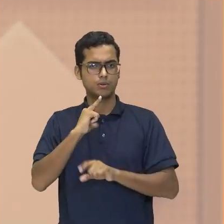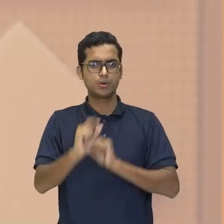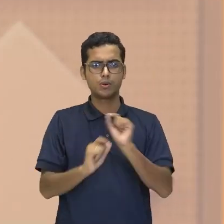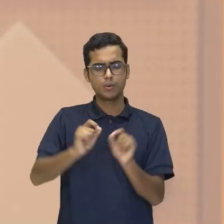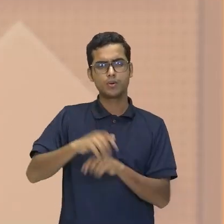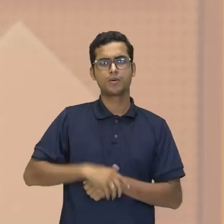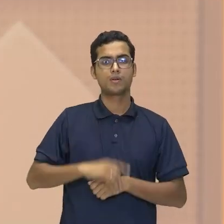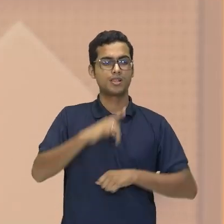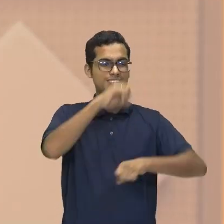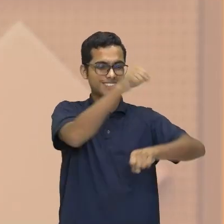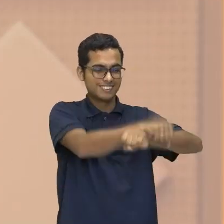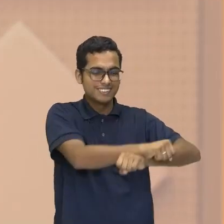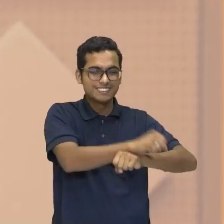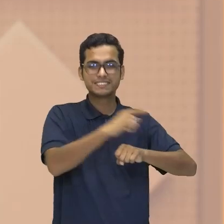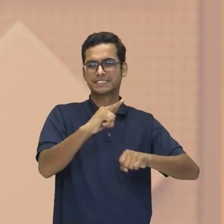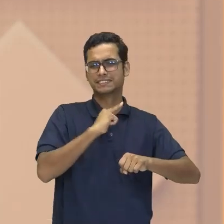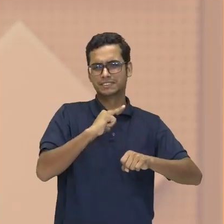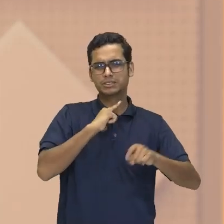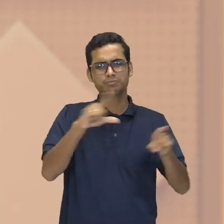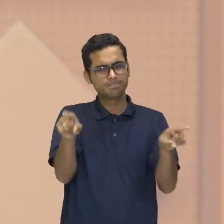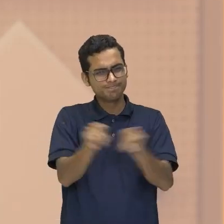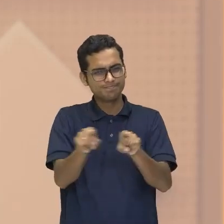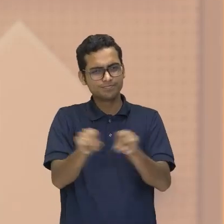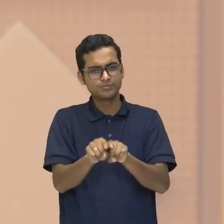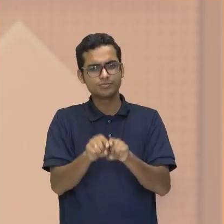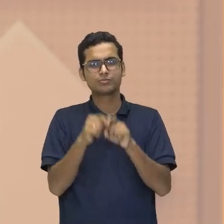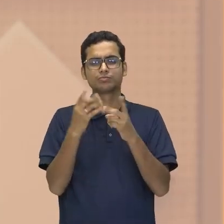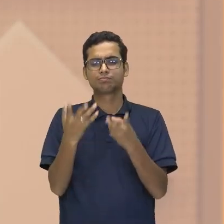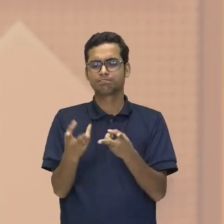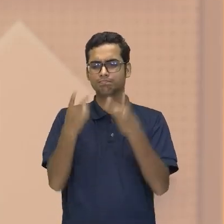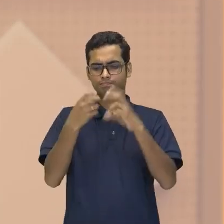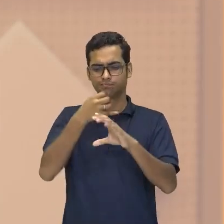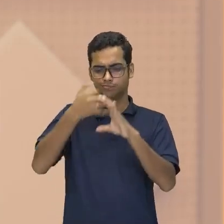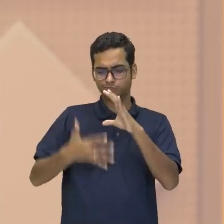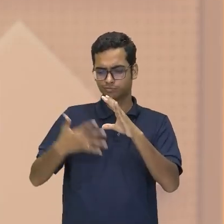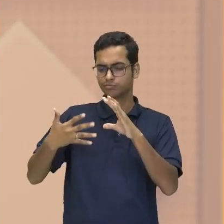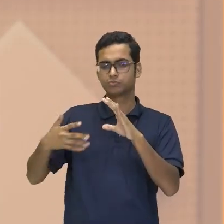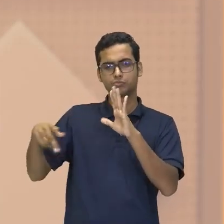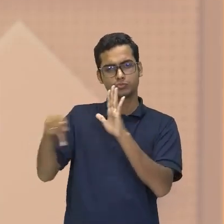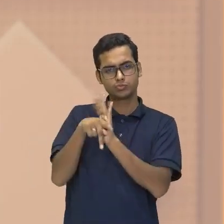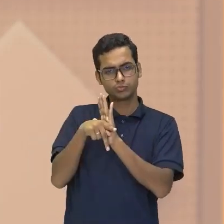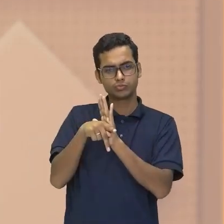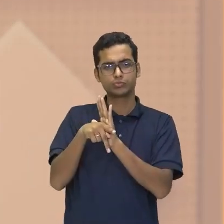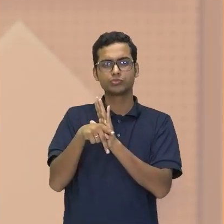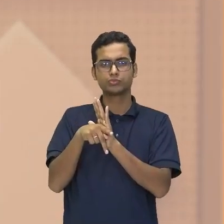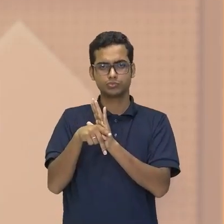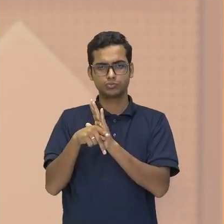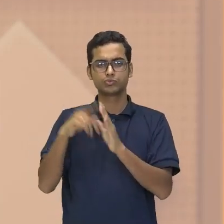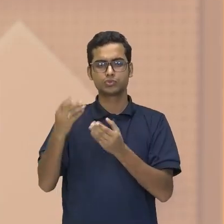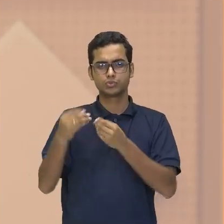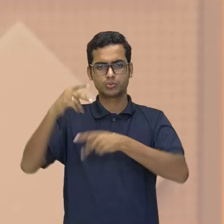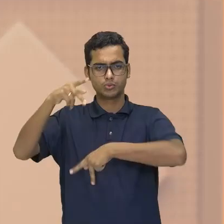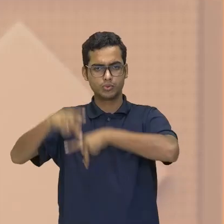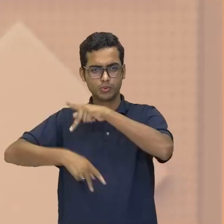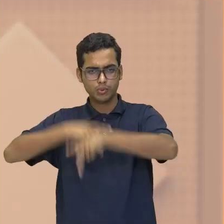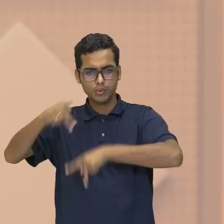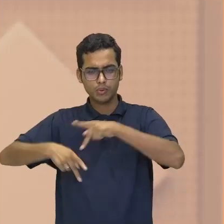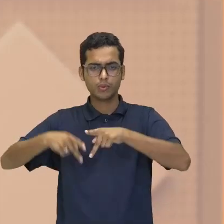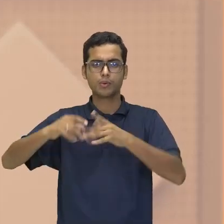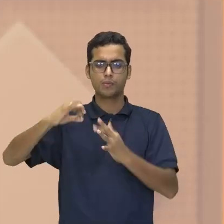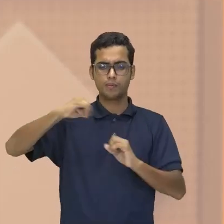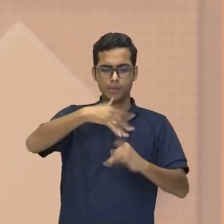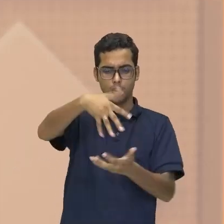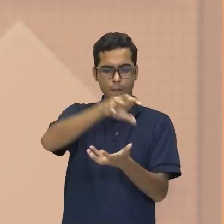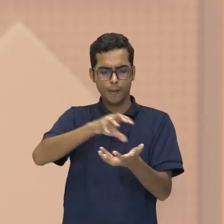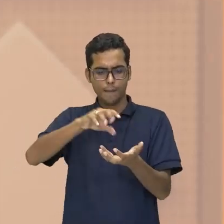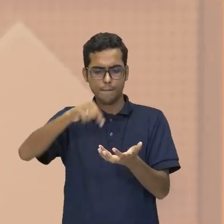da escravização. Então, essas características vão diferenciar esses povos ao redor do